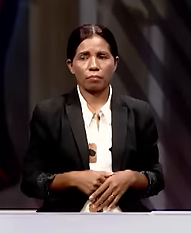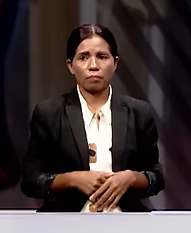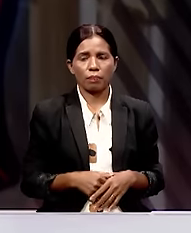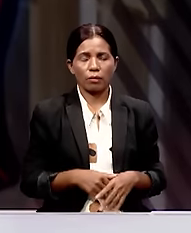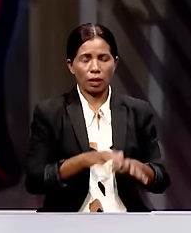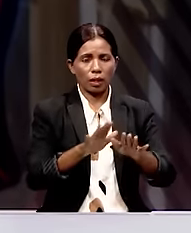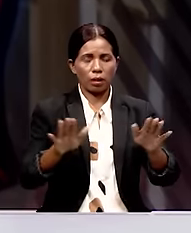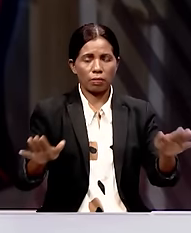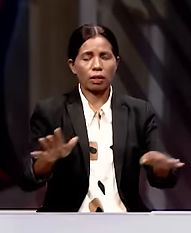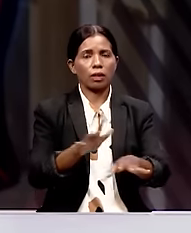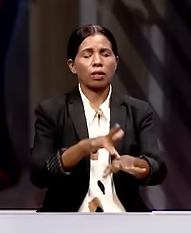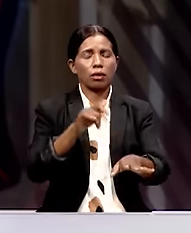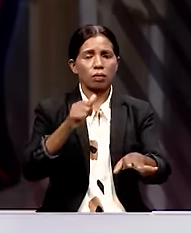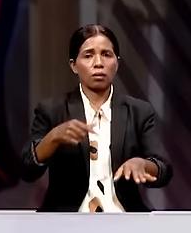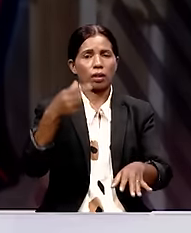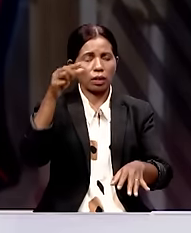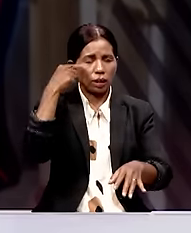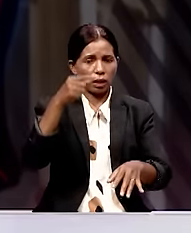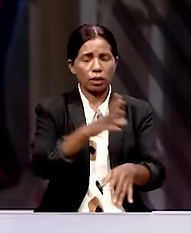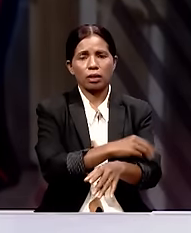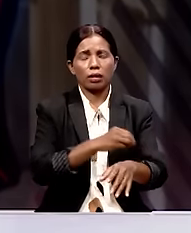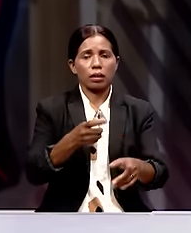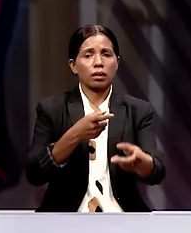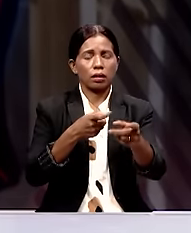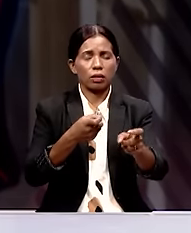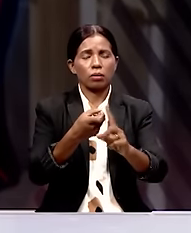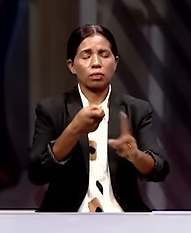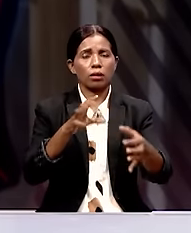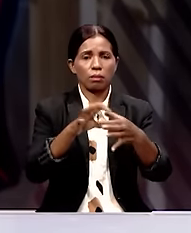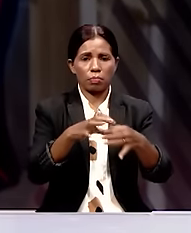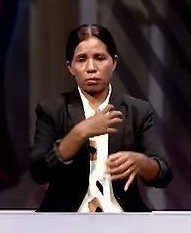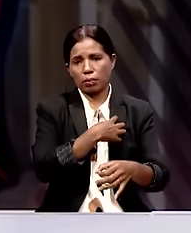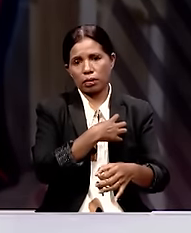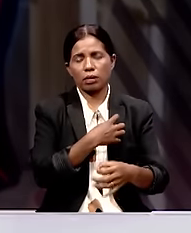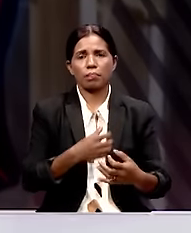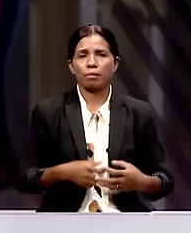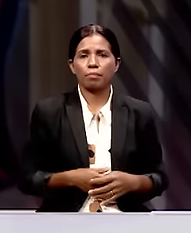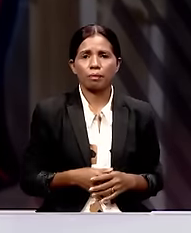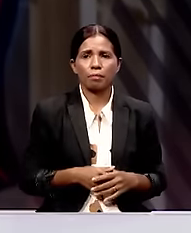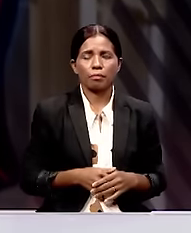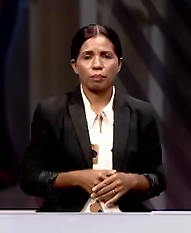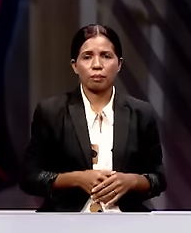Labarica de cona gás lacrimogênio nebe alegadamente tira russo membro polícia balon.